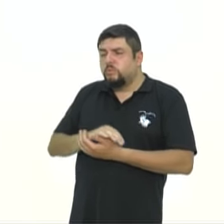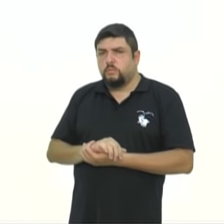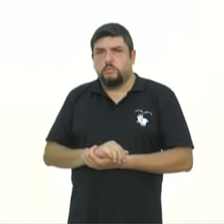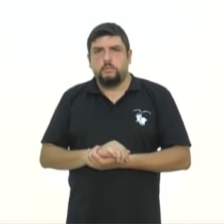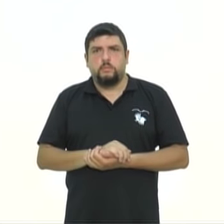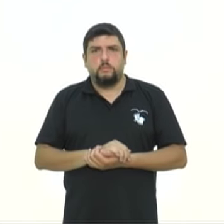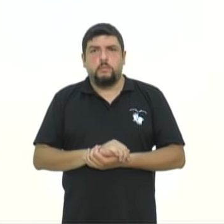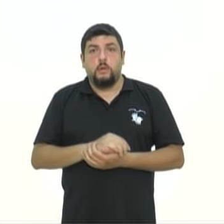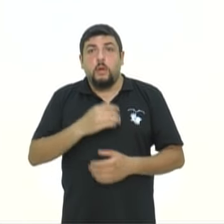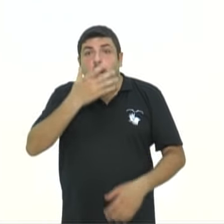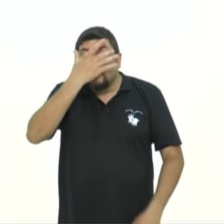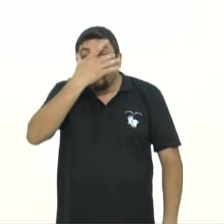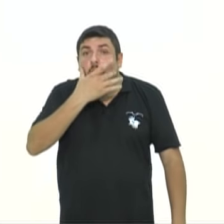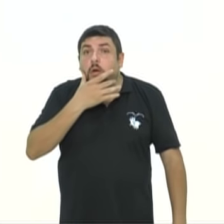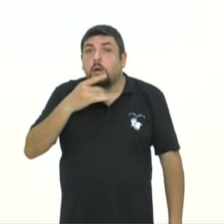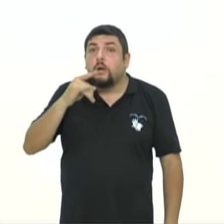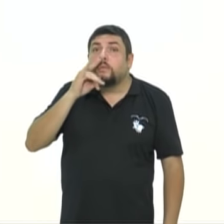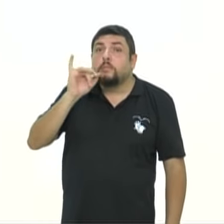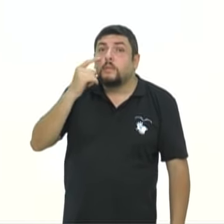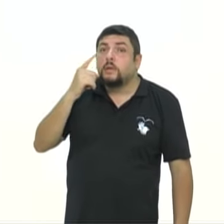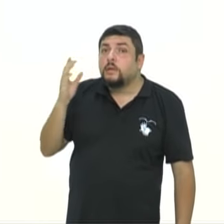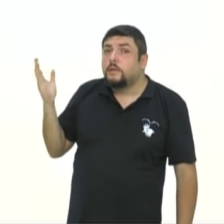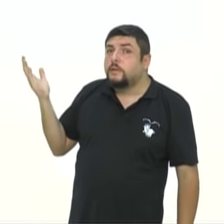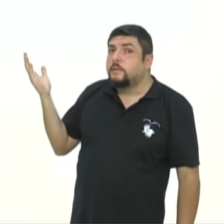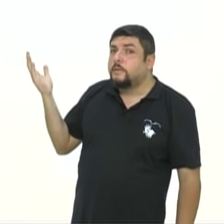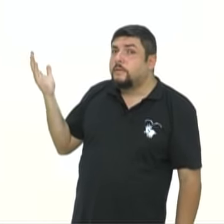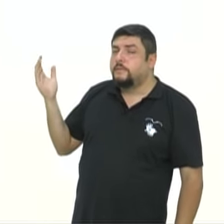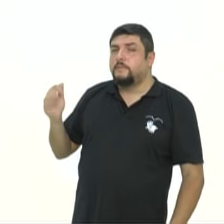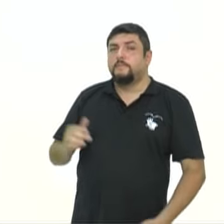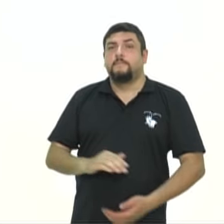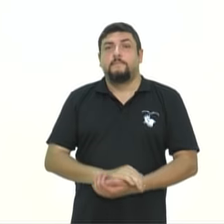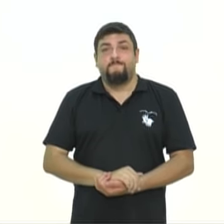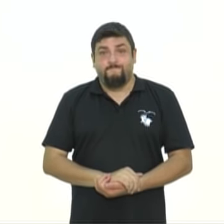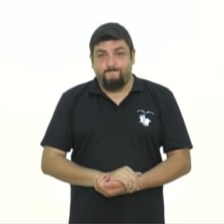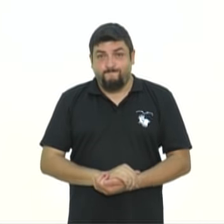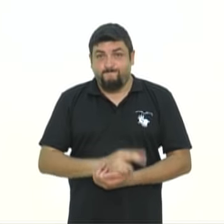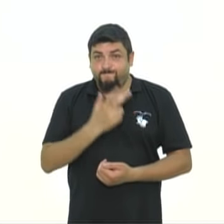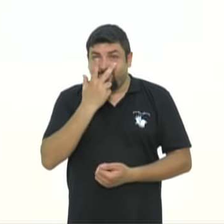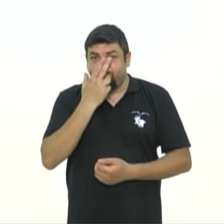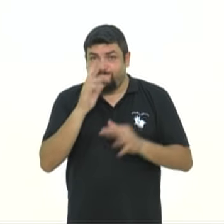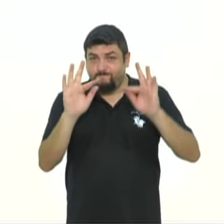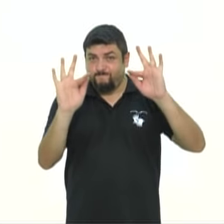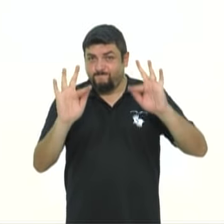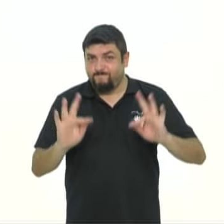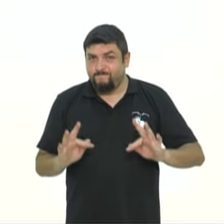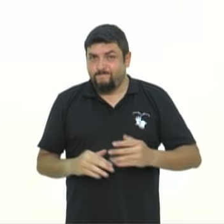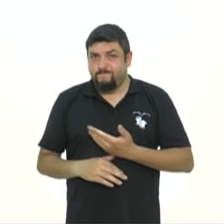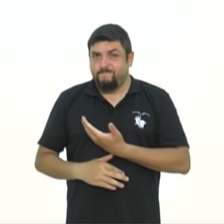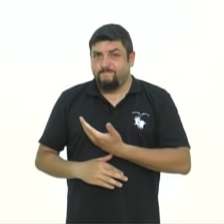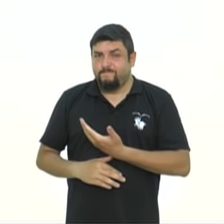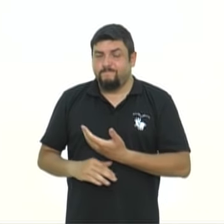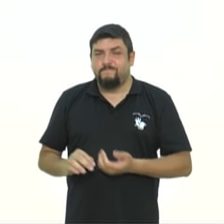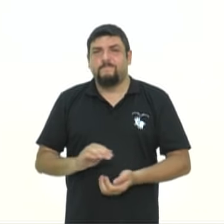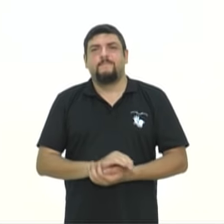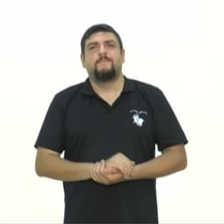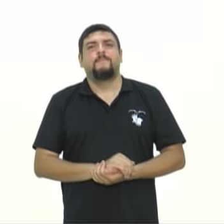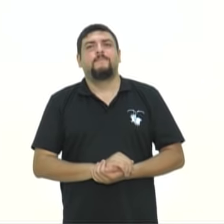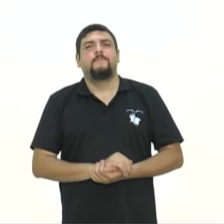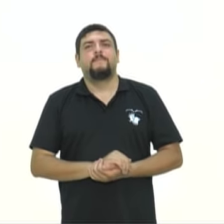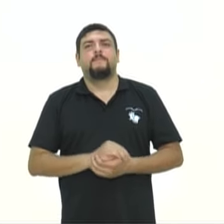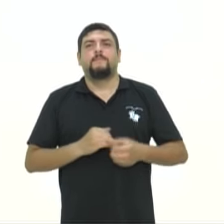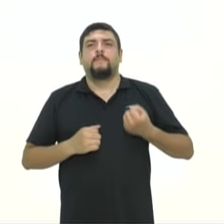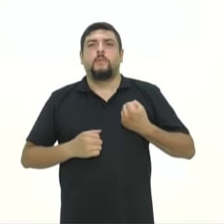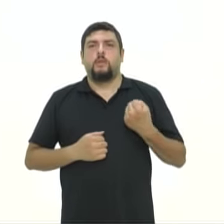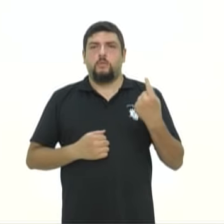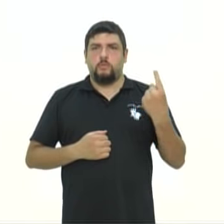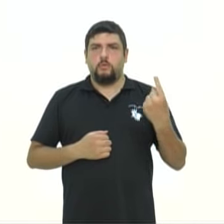Olha a cara do pai, olha a expressão facial que ele faz. Será que ele ficou feliz com isso? Questão 1. O